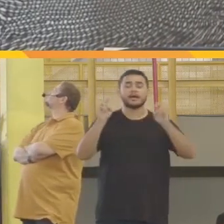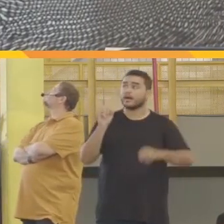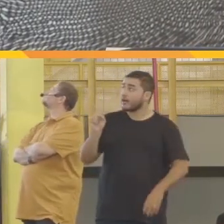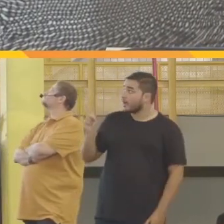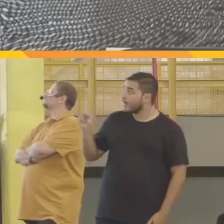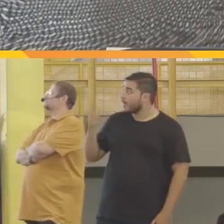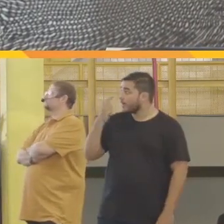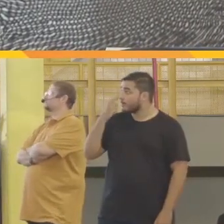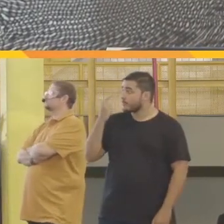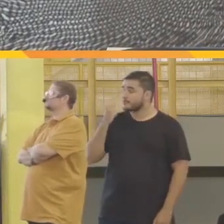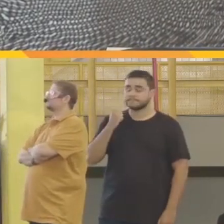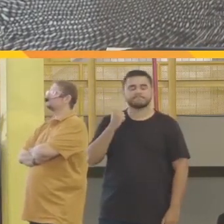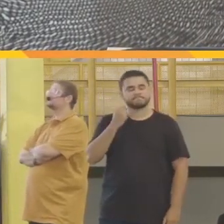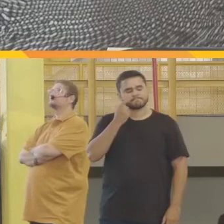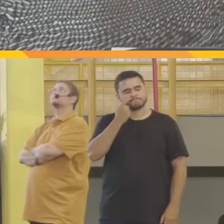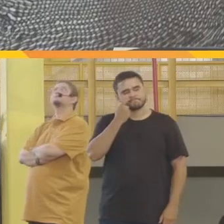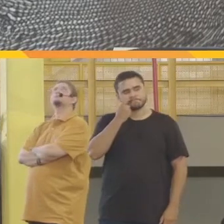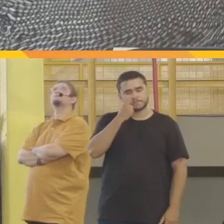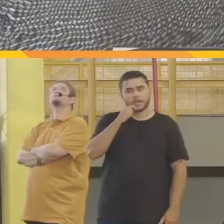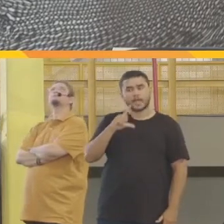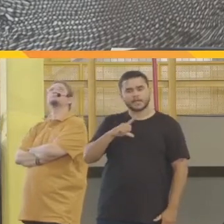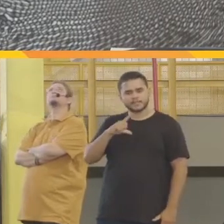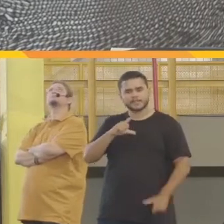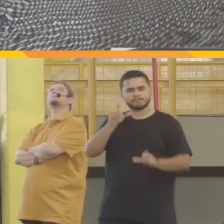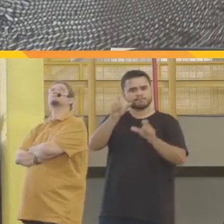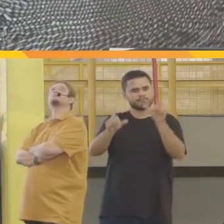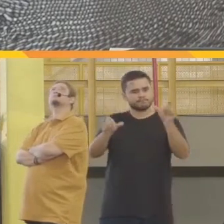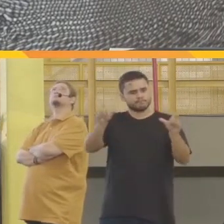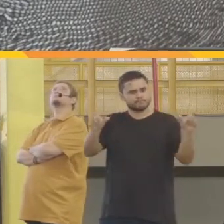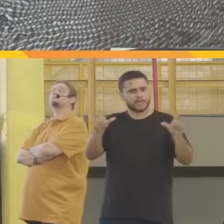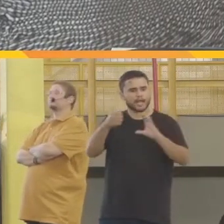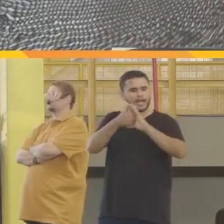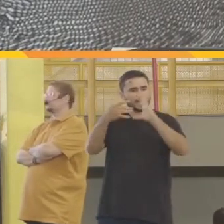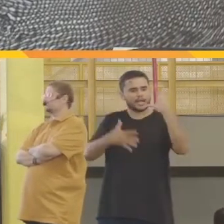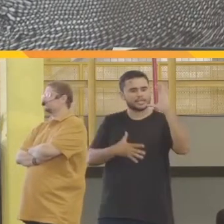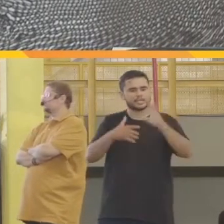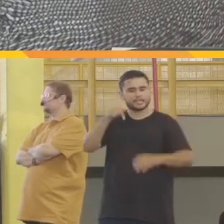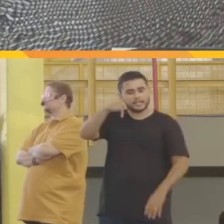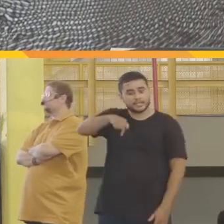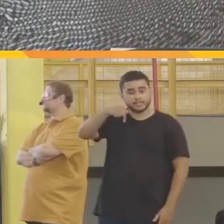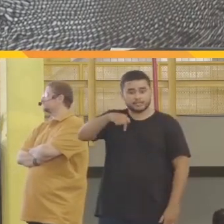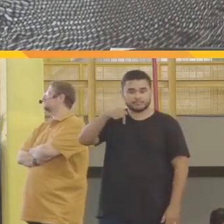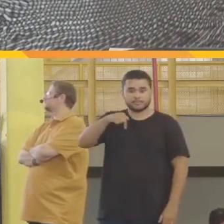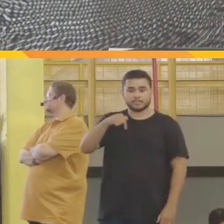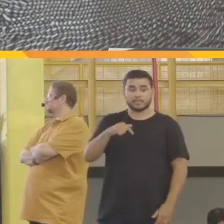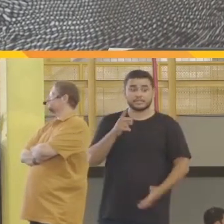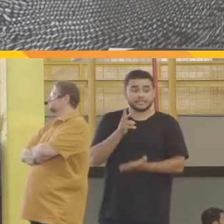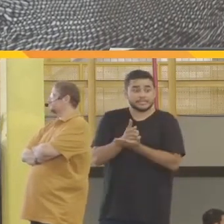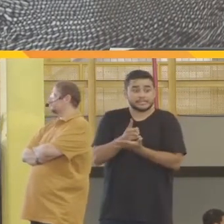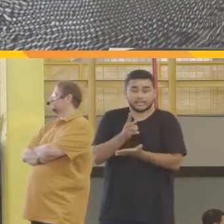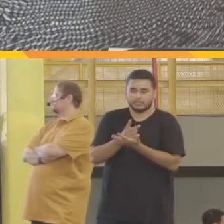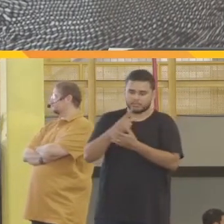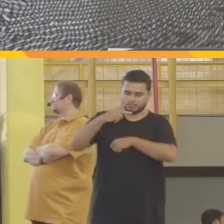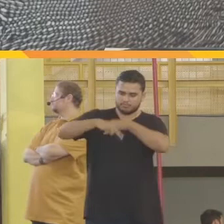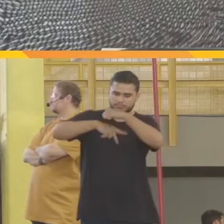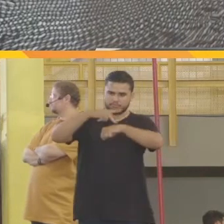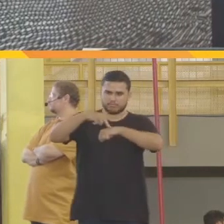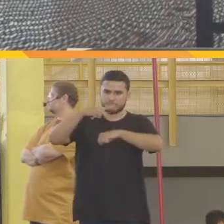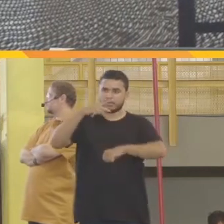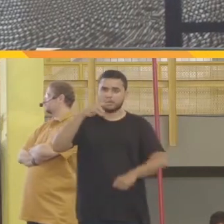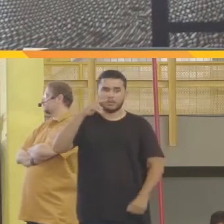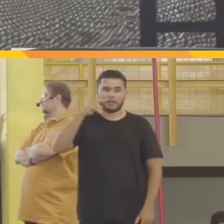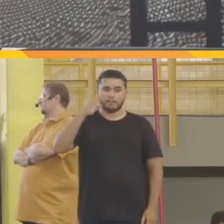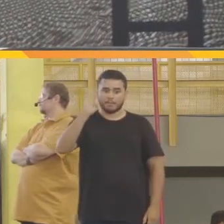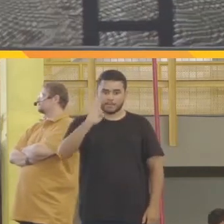identificarmos um outro traço muito importante no Brasil, que é o traço do patrimonialismo. Vocês já ouviram falar